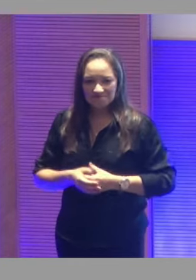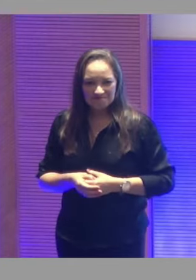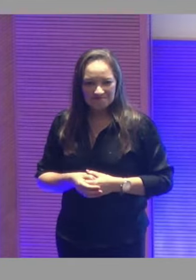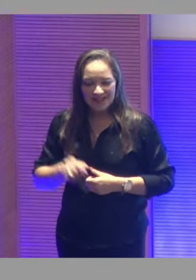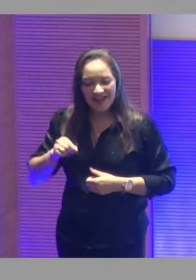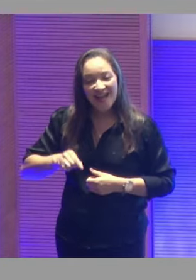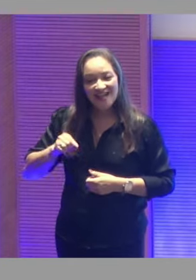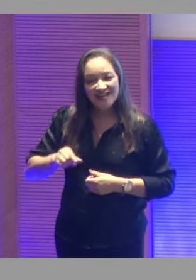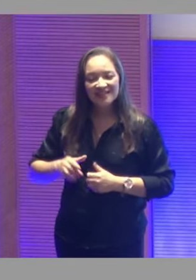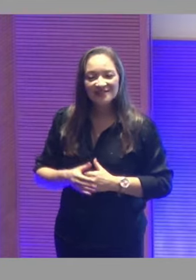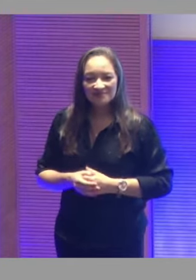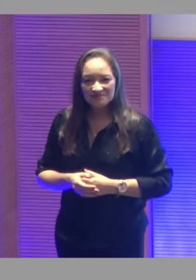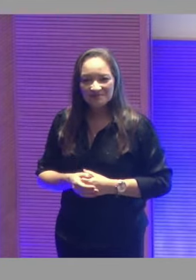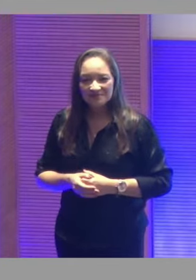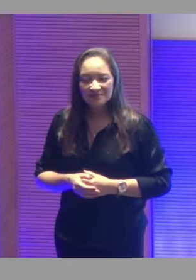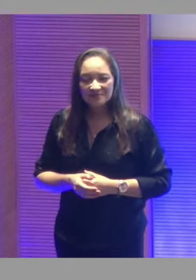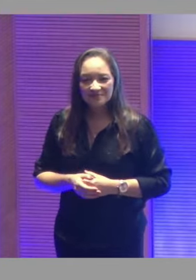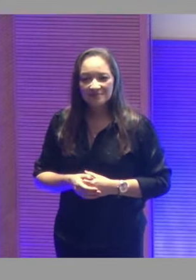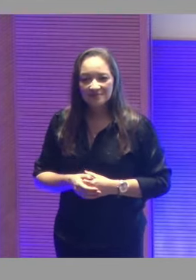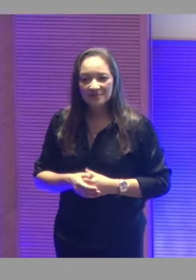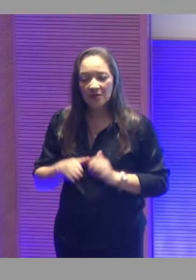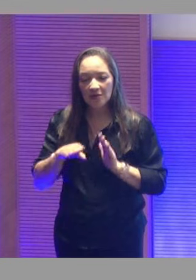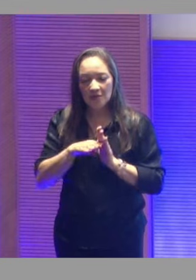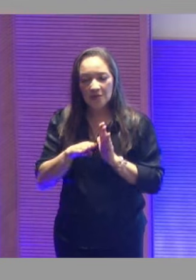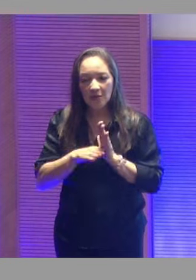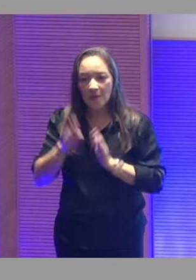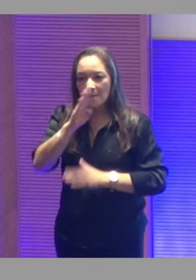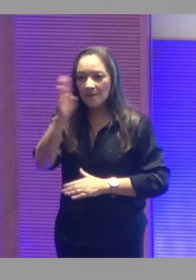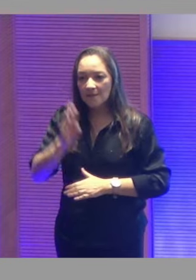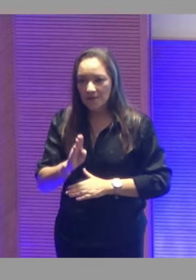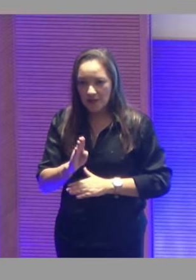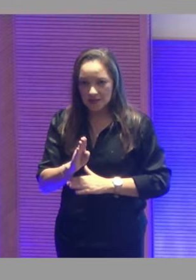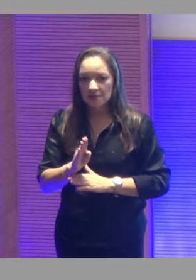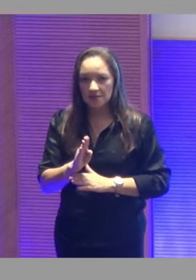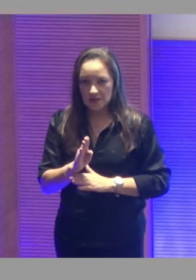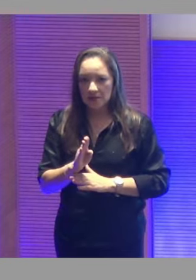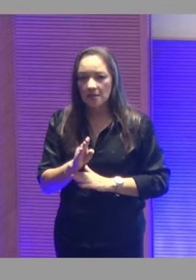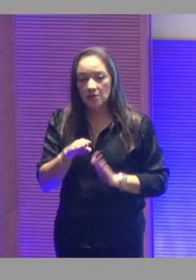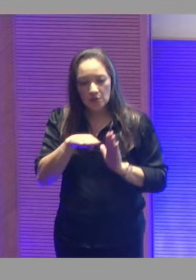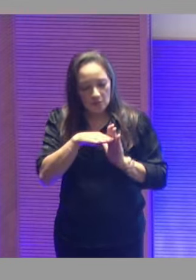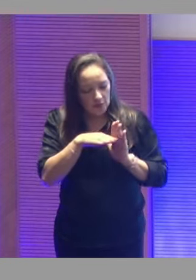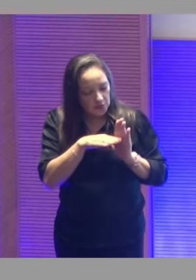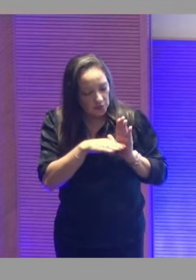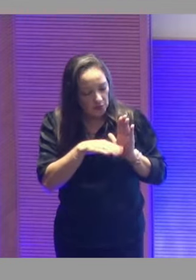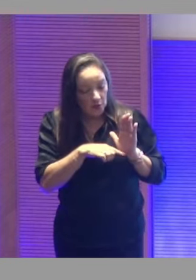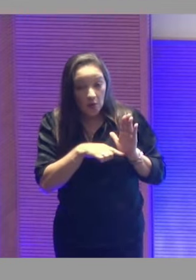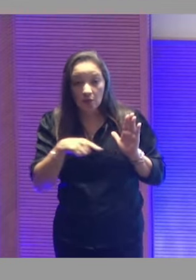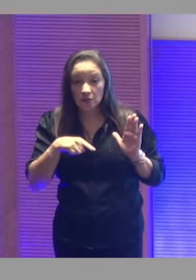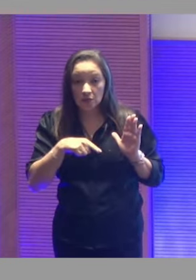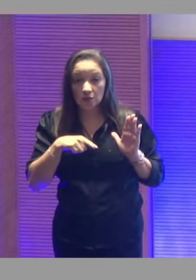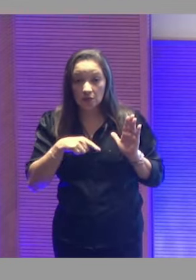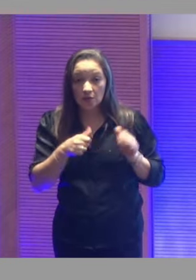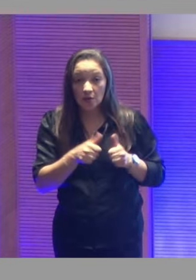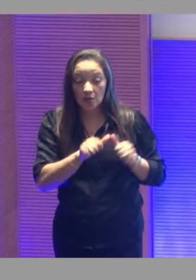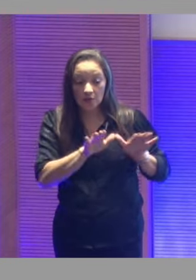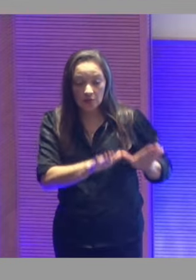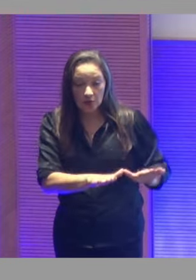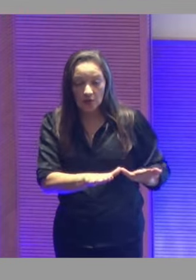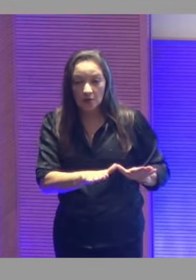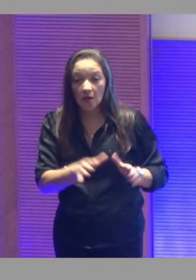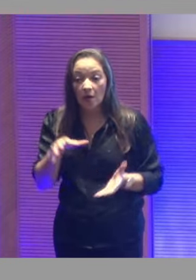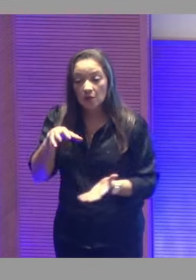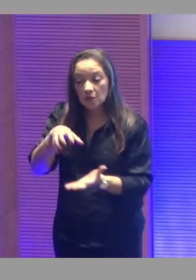onde e o programa brasileiro gagg protocolo está alocado e o FGV sés é o Centro de Estudos em